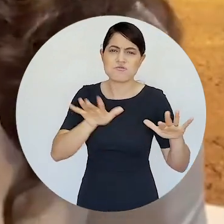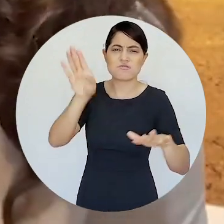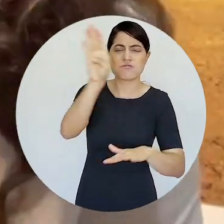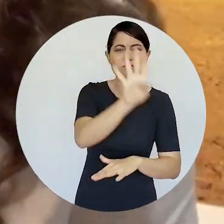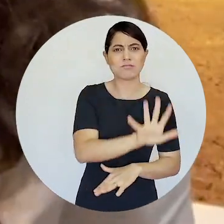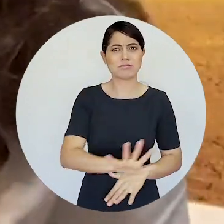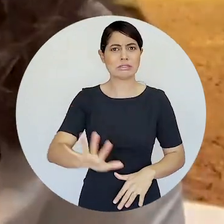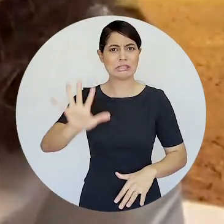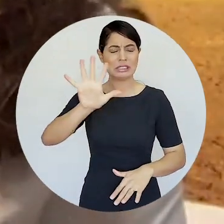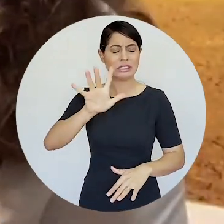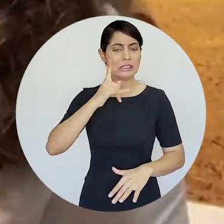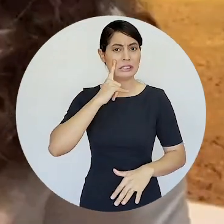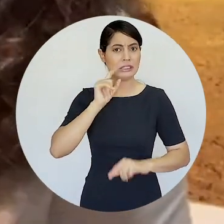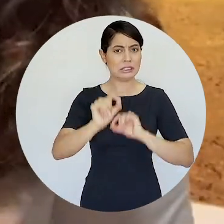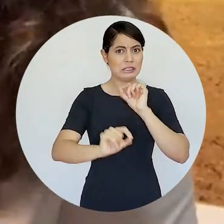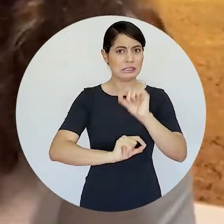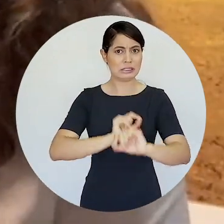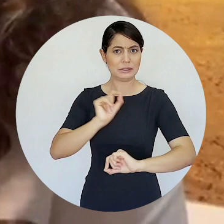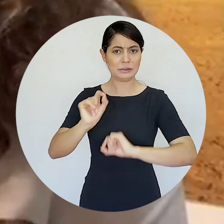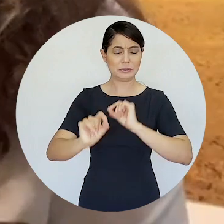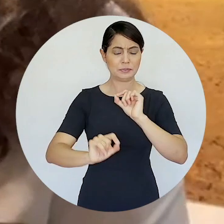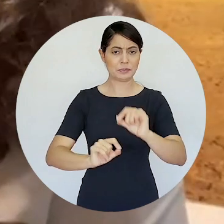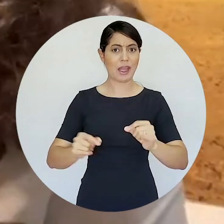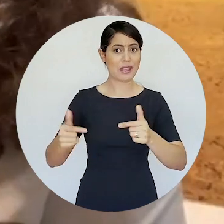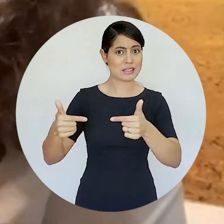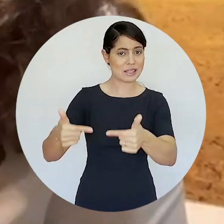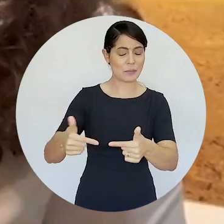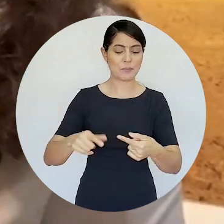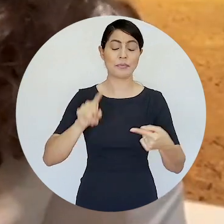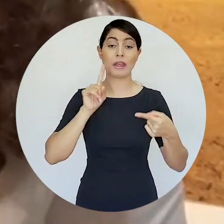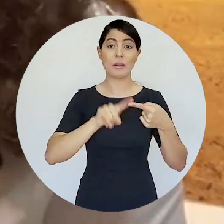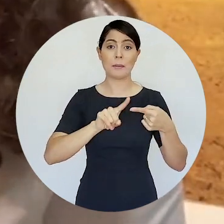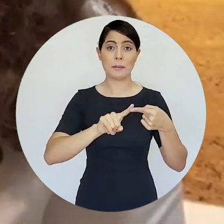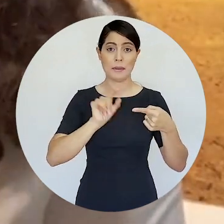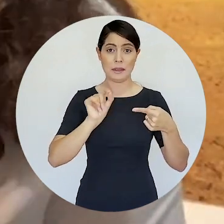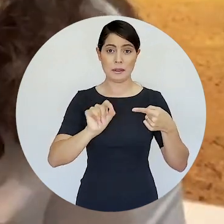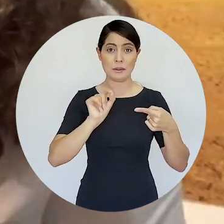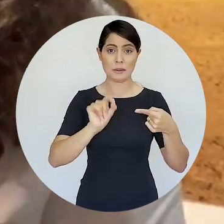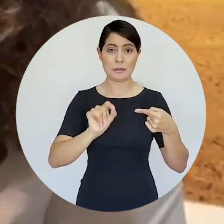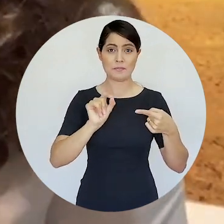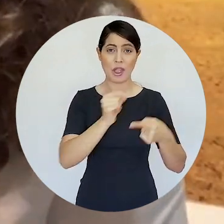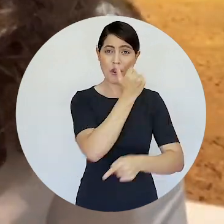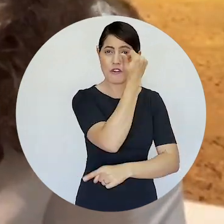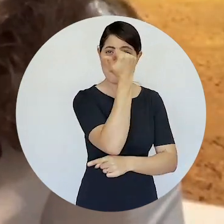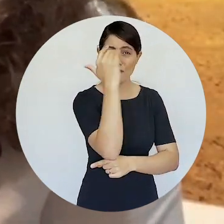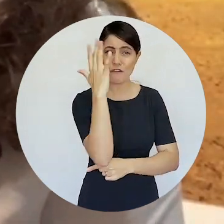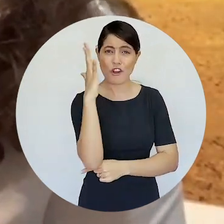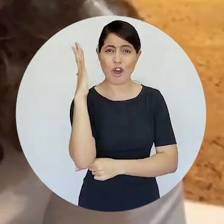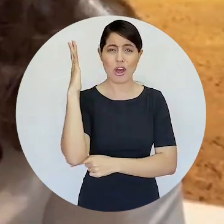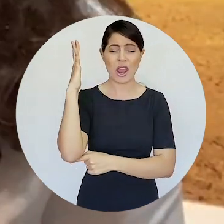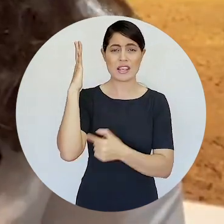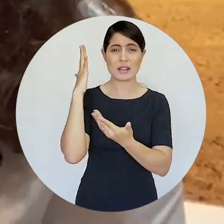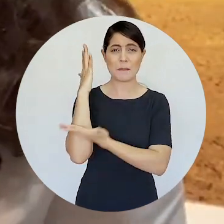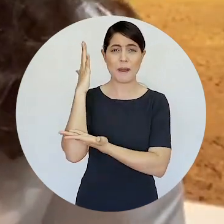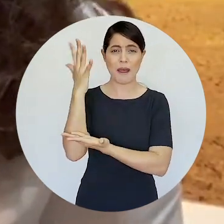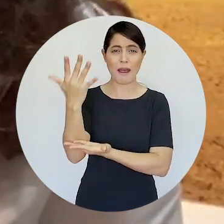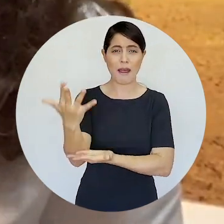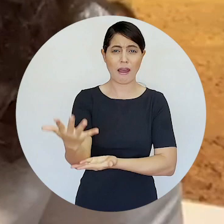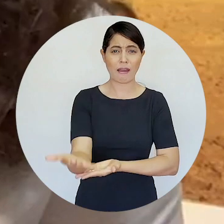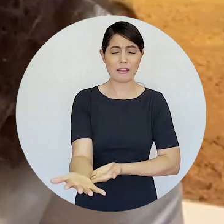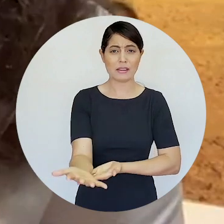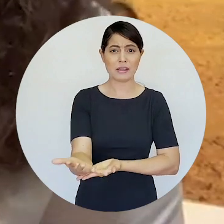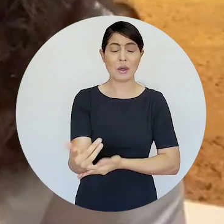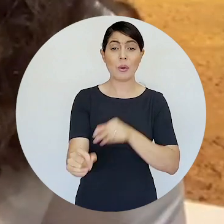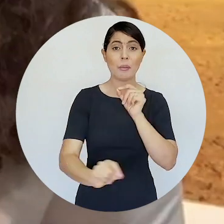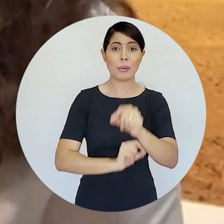notadamente no Brasil, tem trazido algumas consequências, entre as quais convém citar. A primeira é o deflorestamento de